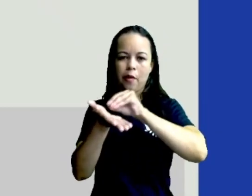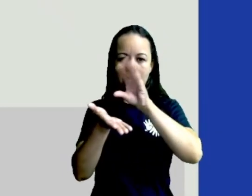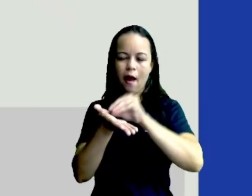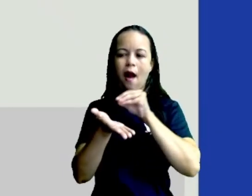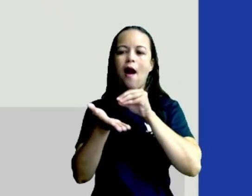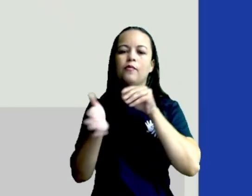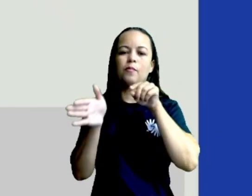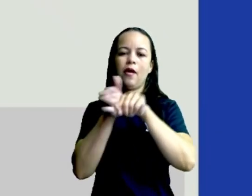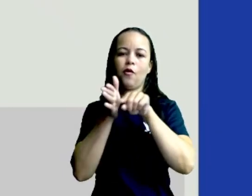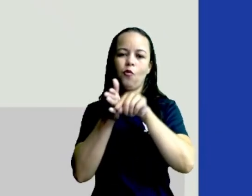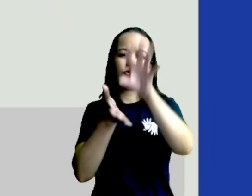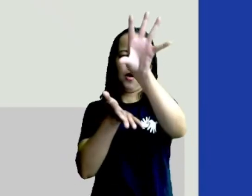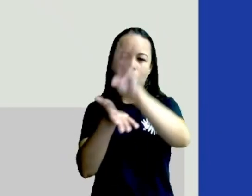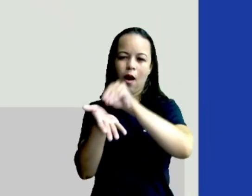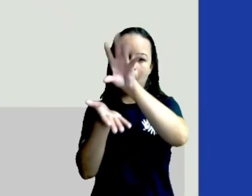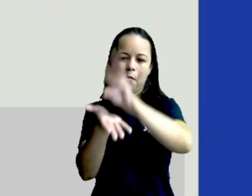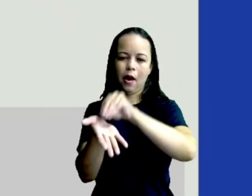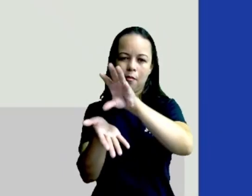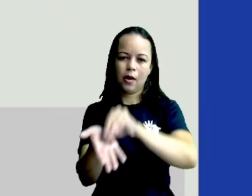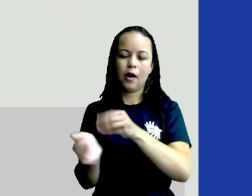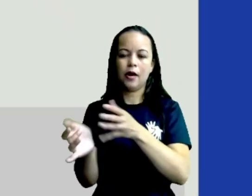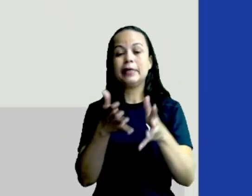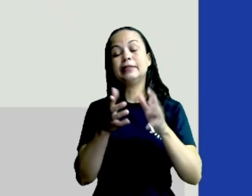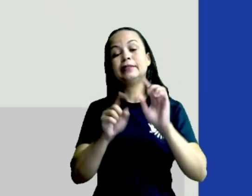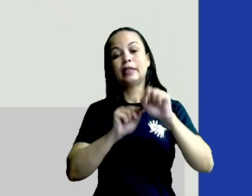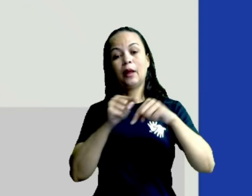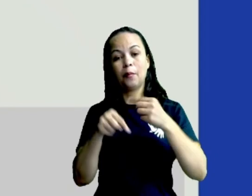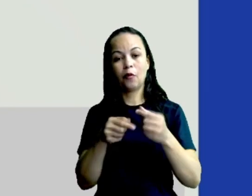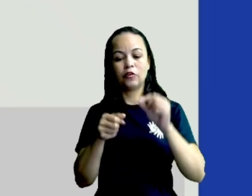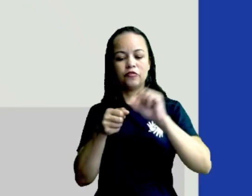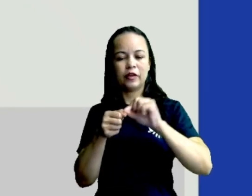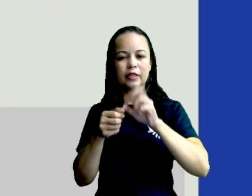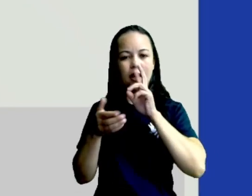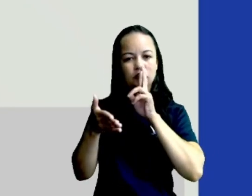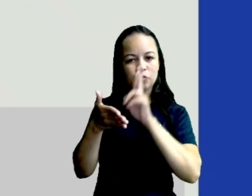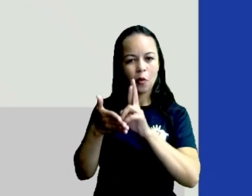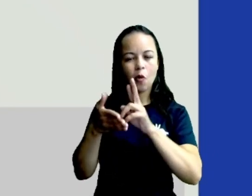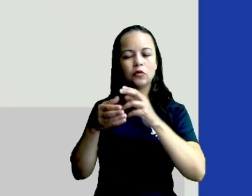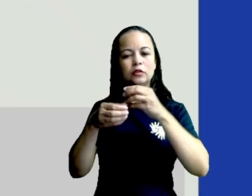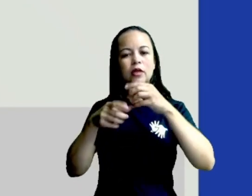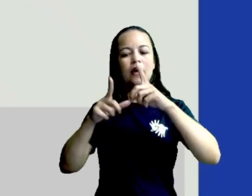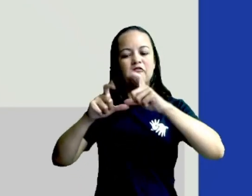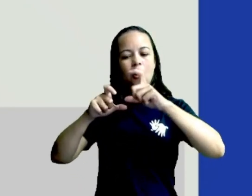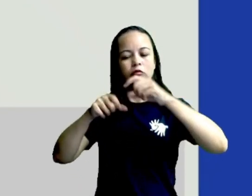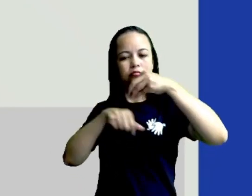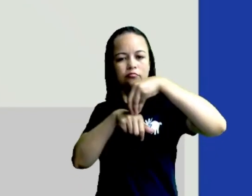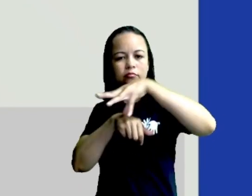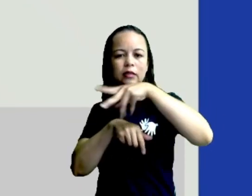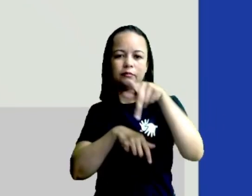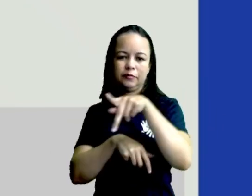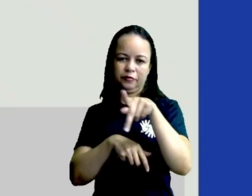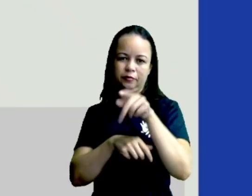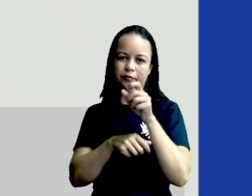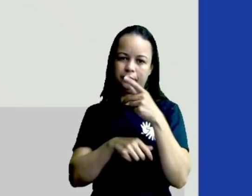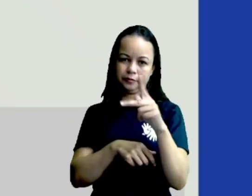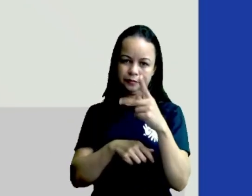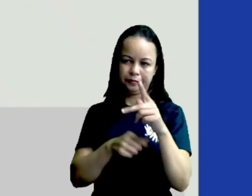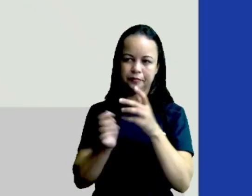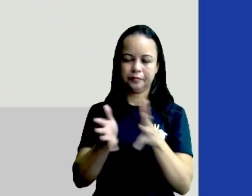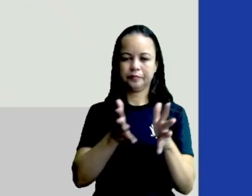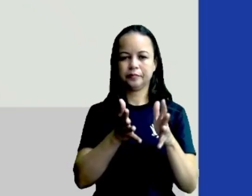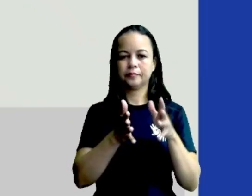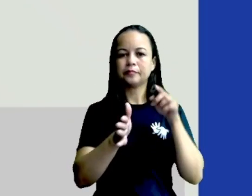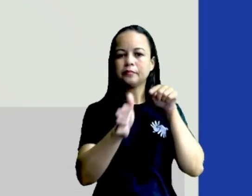fazer aí na sua casa. Depois de feita, tira uma foto da atividade e manda para a tua professora. E as perguntas são o